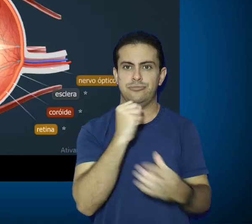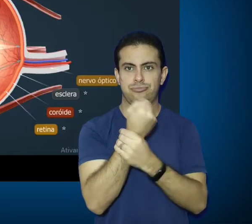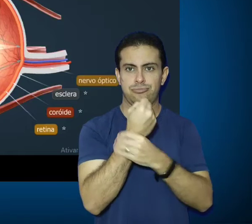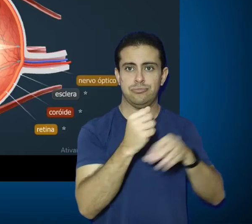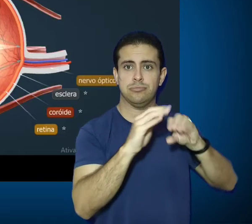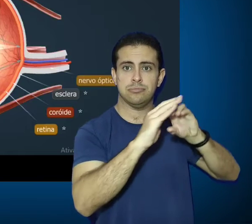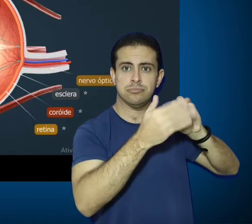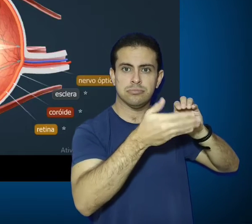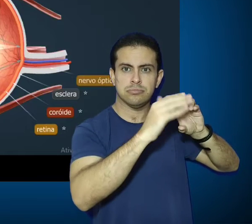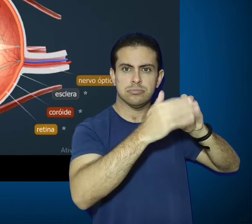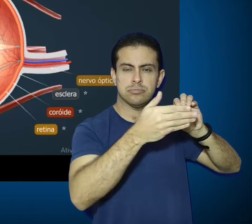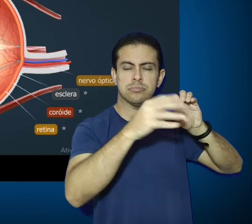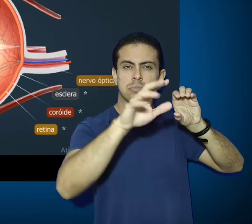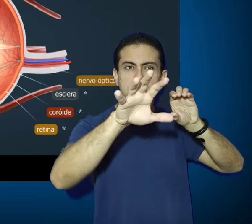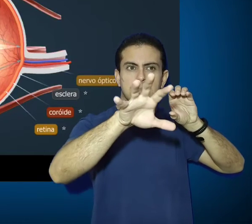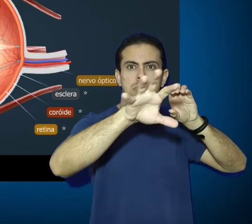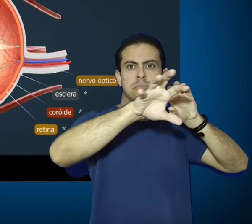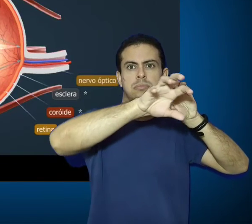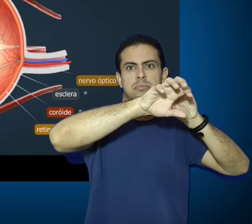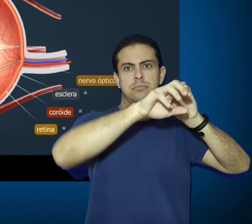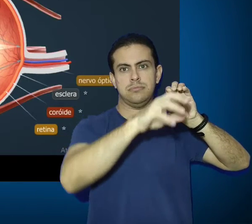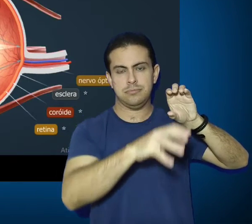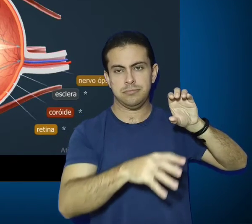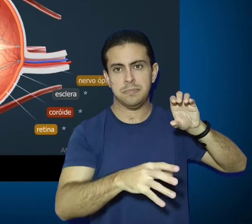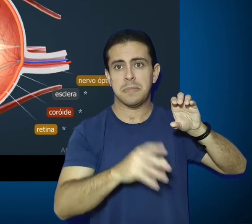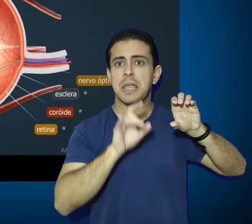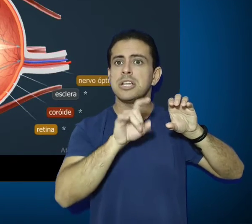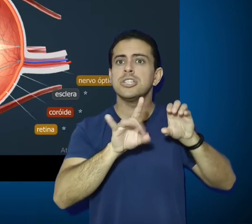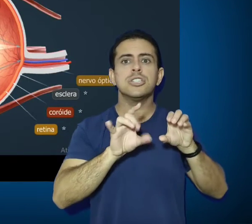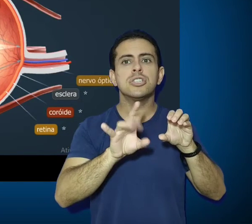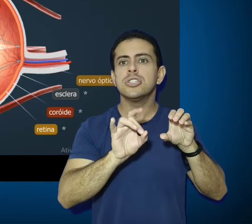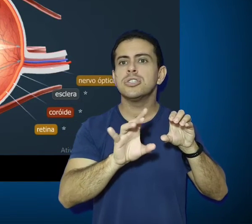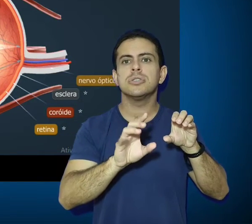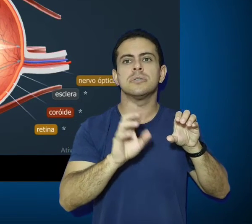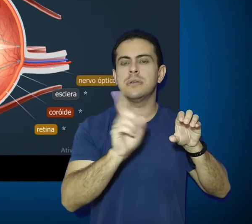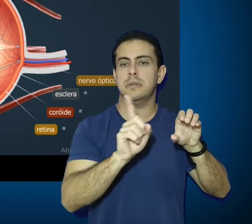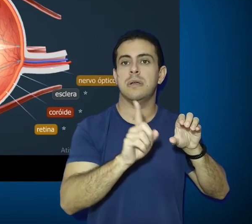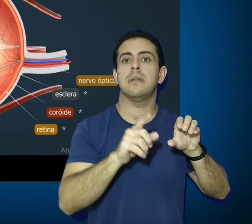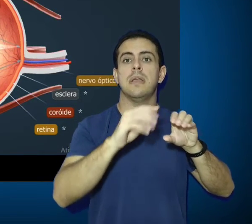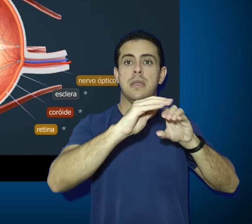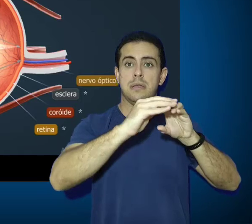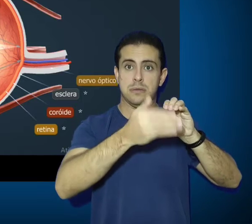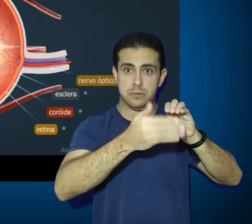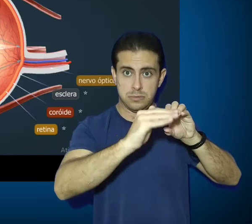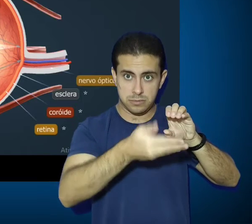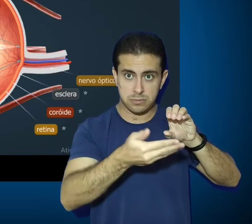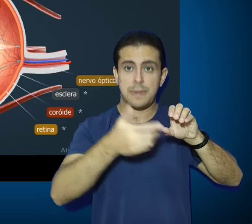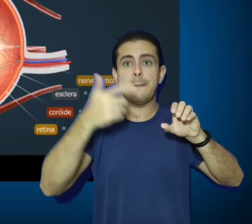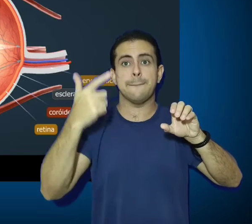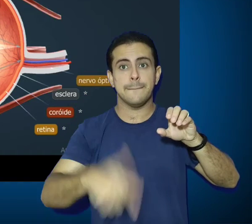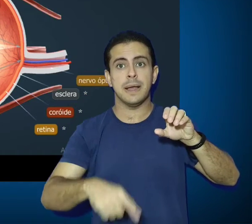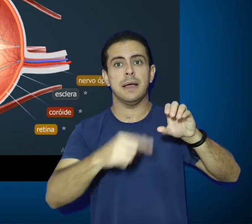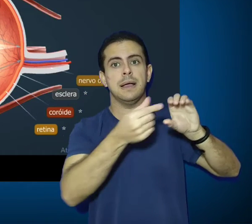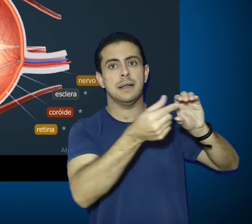ajuda a focar a luz, mas ela não trabalha sozinha. A córnea ela precisa também da